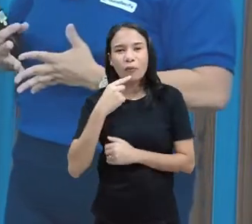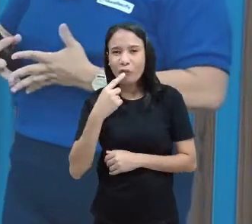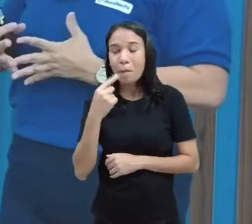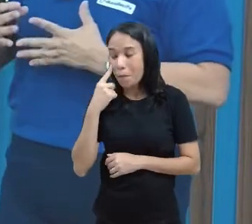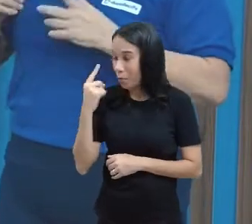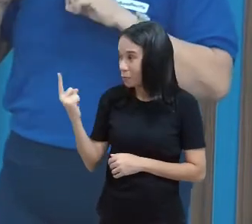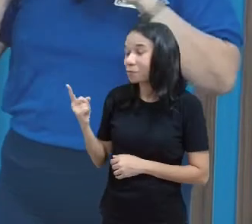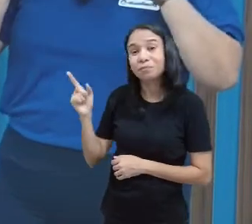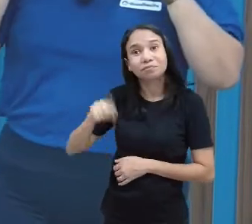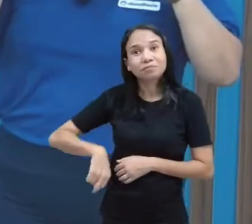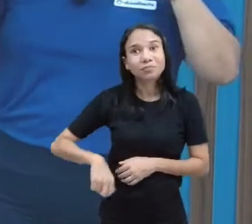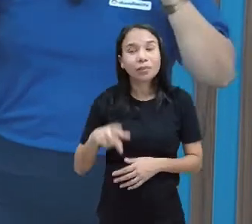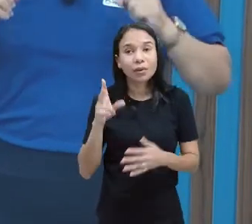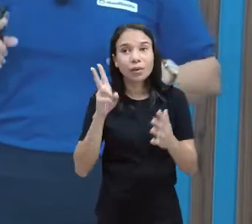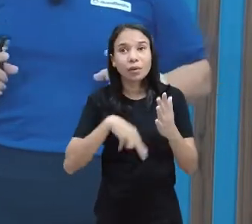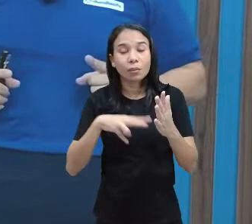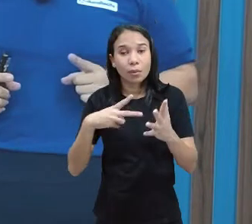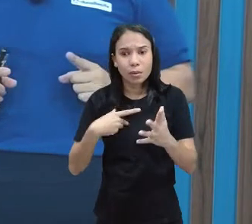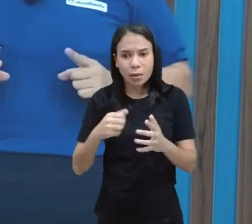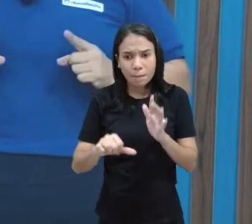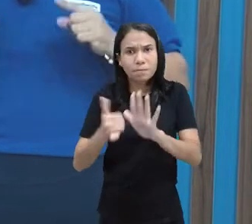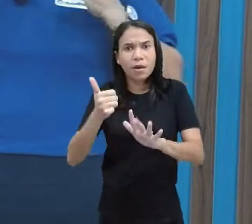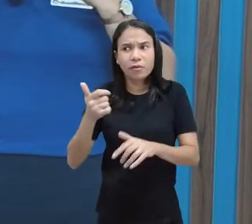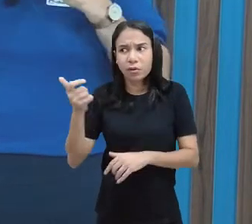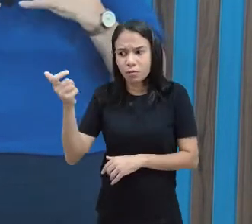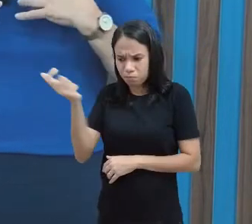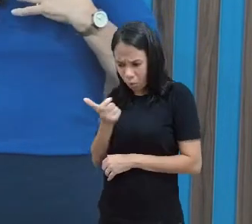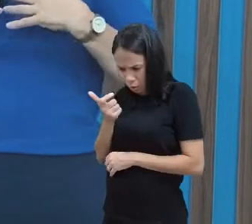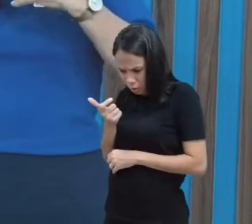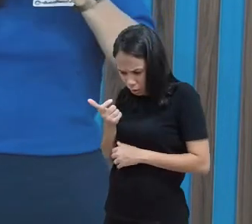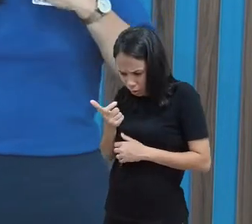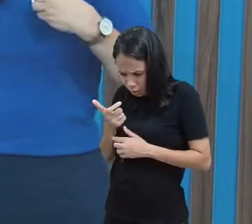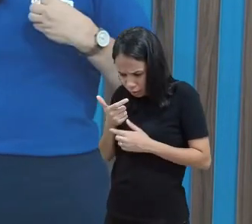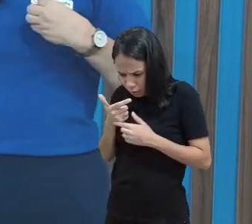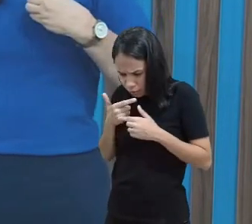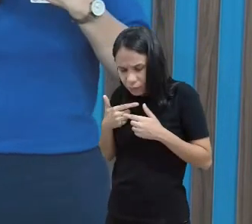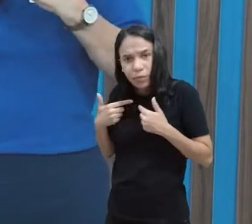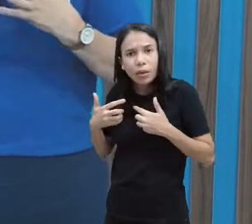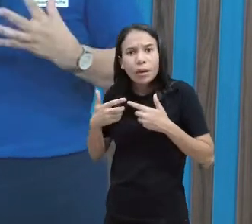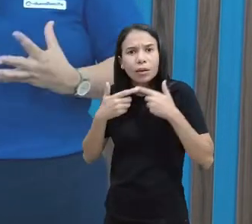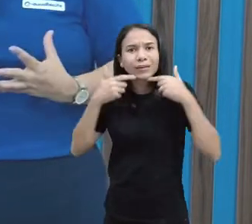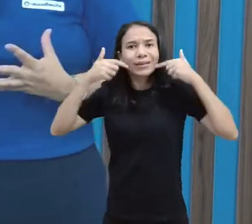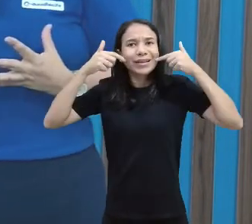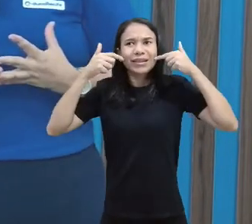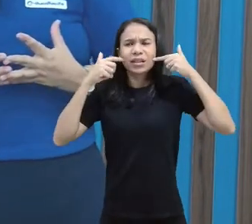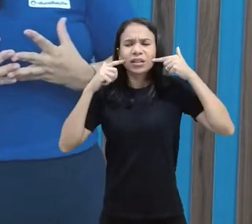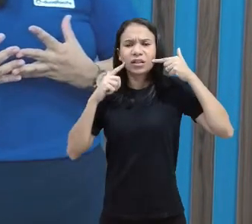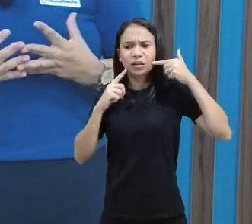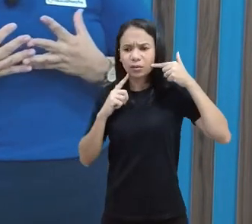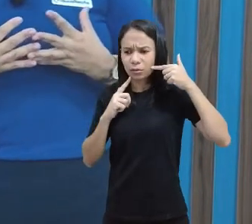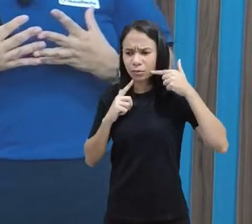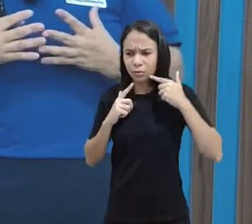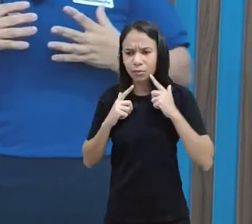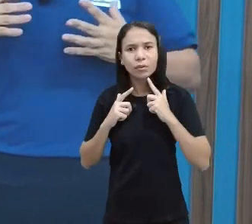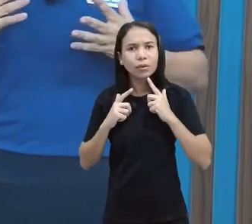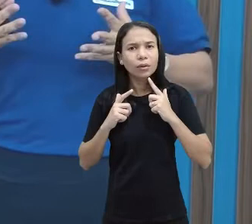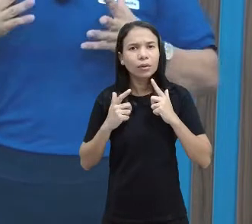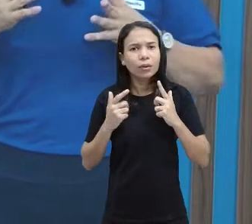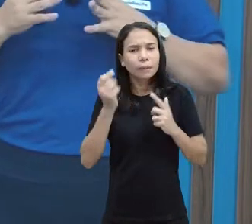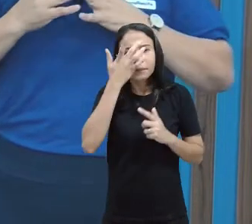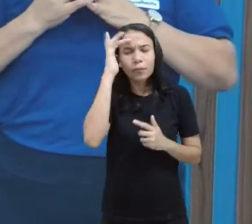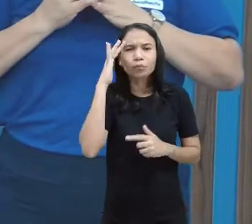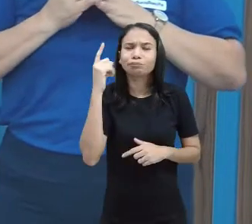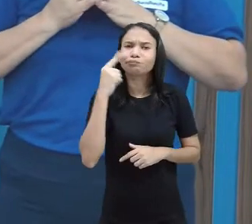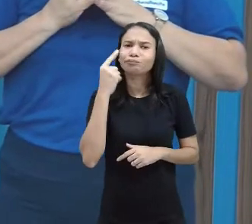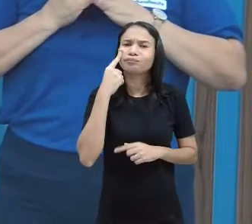né? Da primeira vez que me assassinaram, perdi algo, né? Perdi o meu jeito de sorrir, né? E aí você